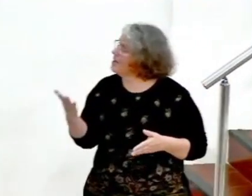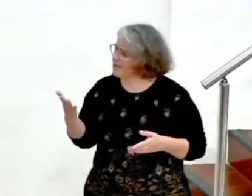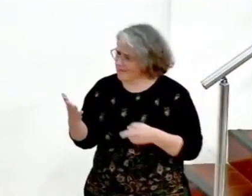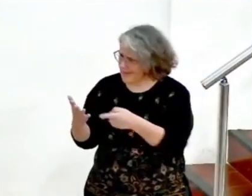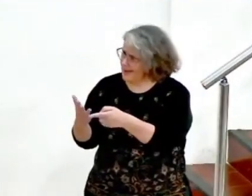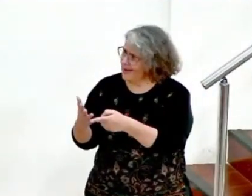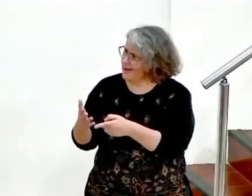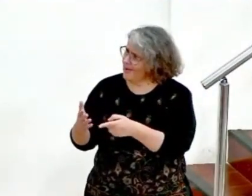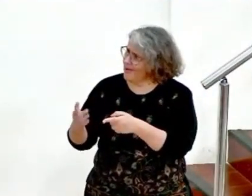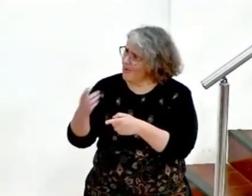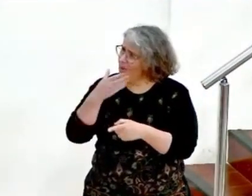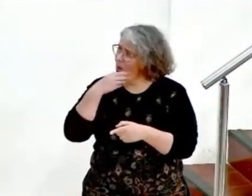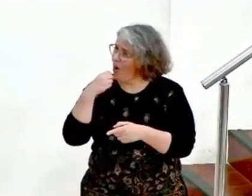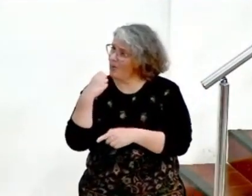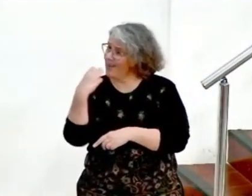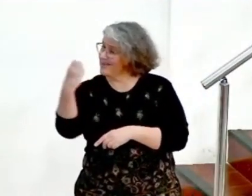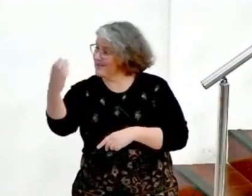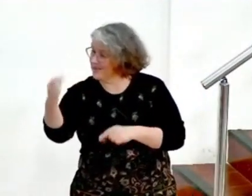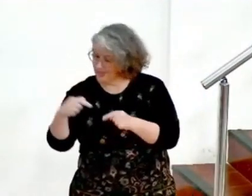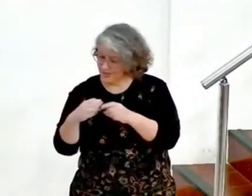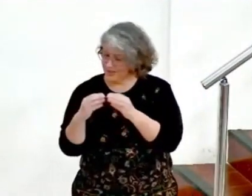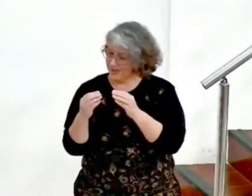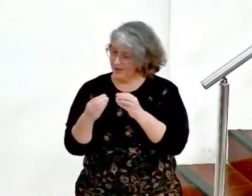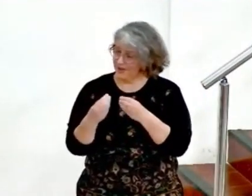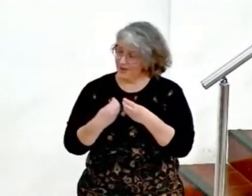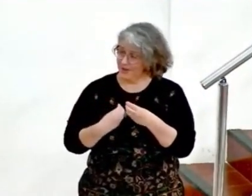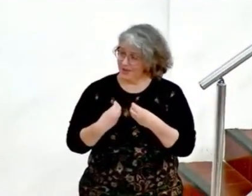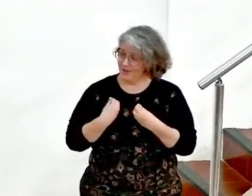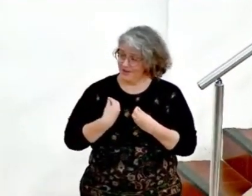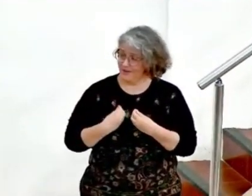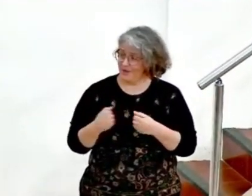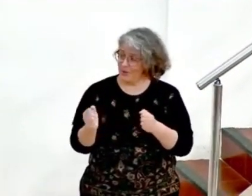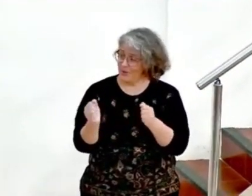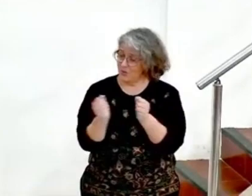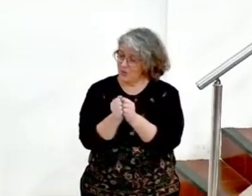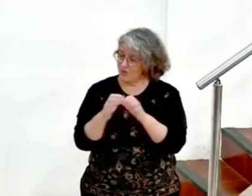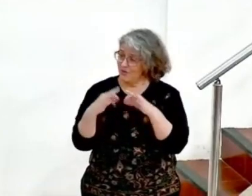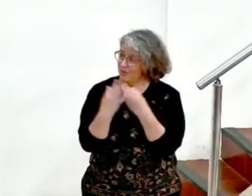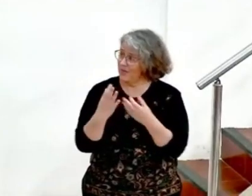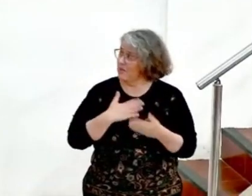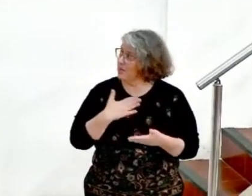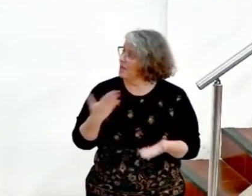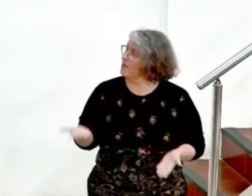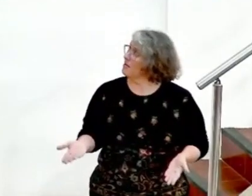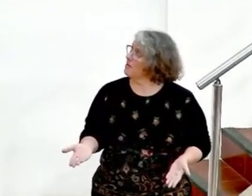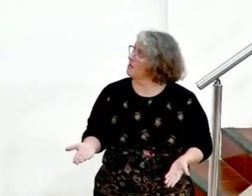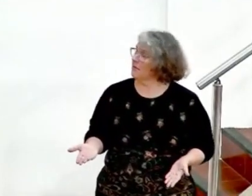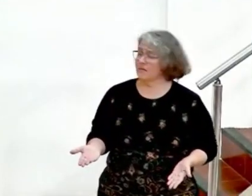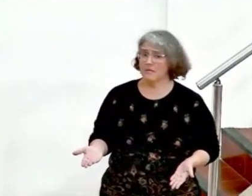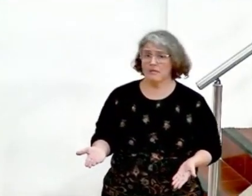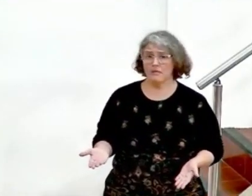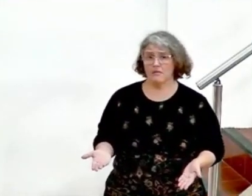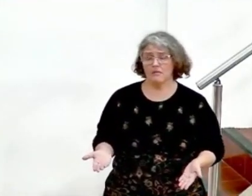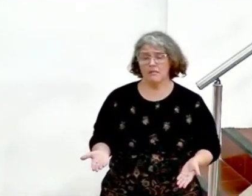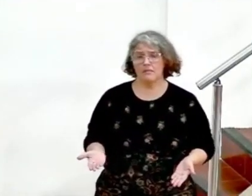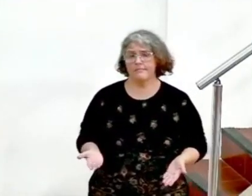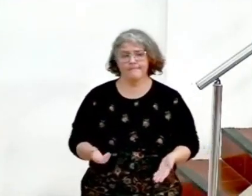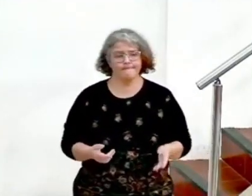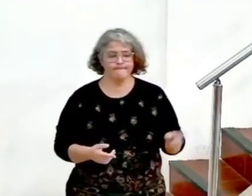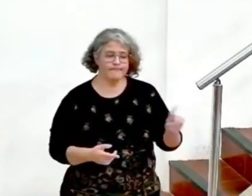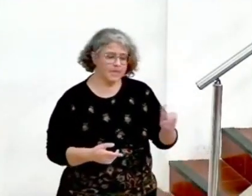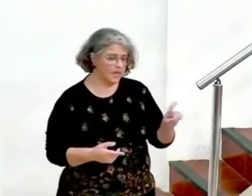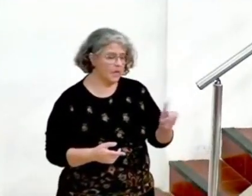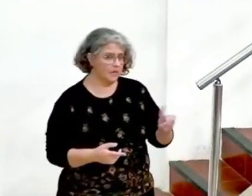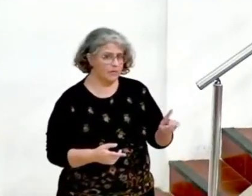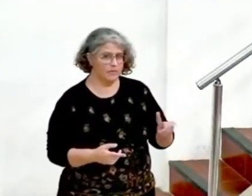Eliezer? E o Senhor vai mostrar para ele: não, vem, olha as estrelas, vem, veja,